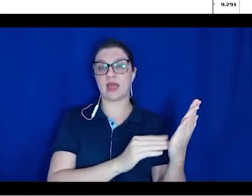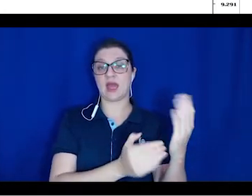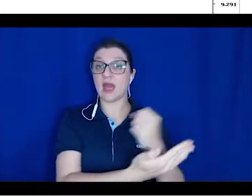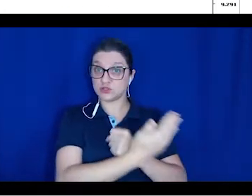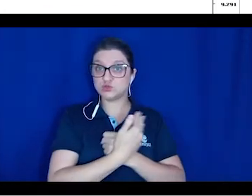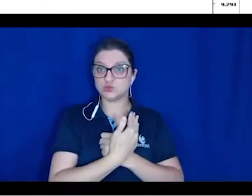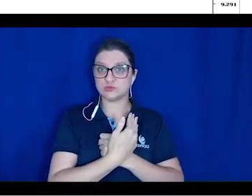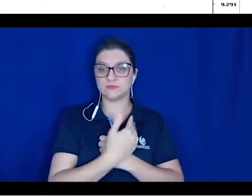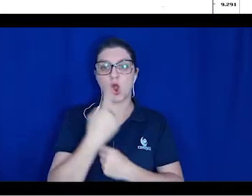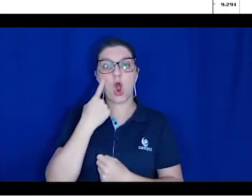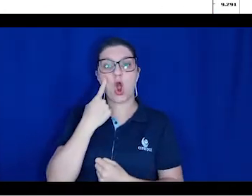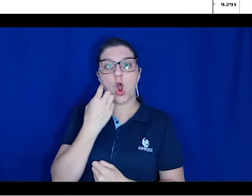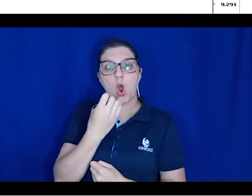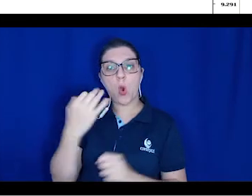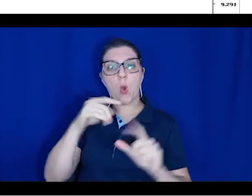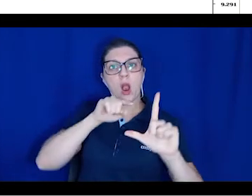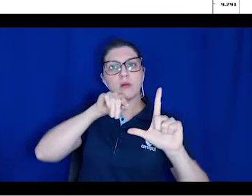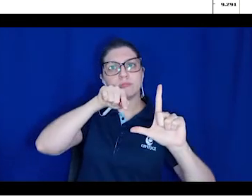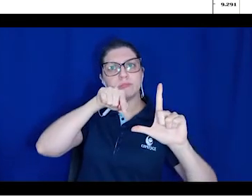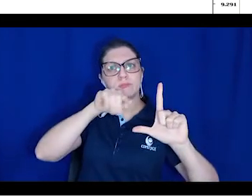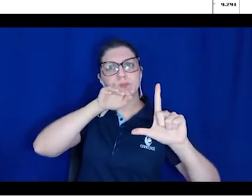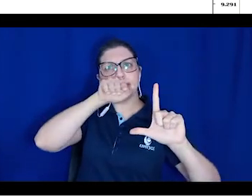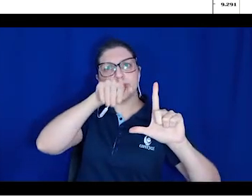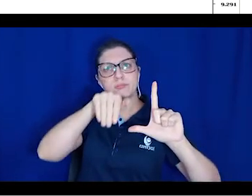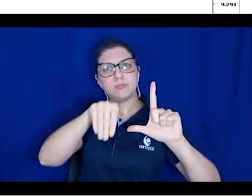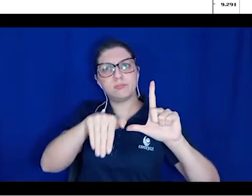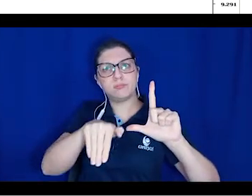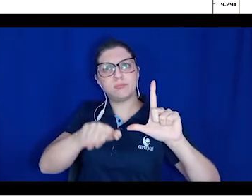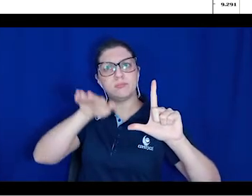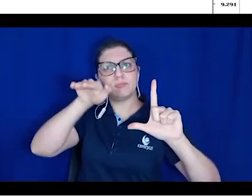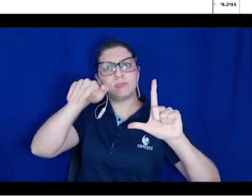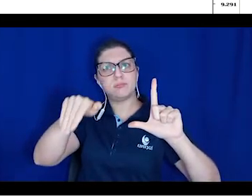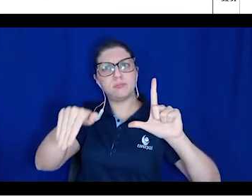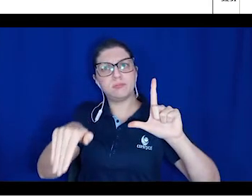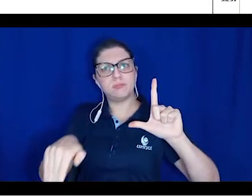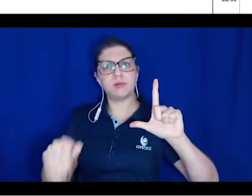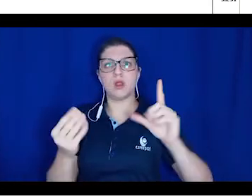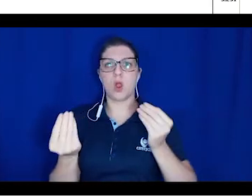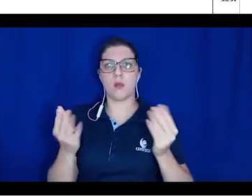E olhem o tamanho das quedas ao longo desses períodos.